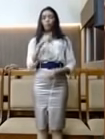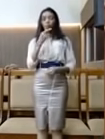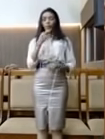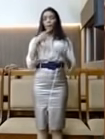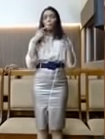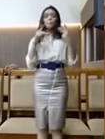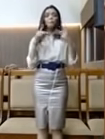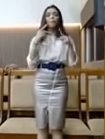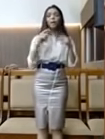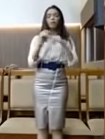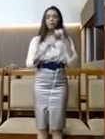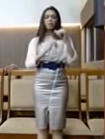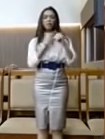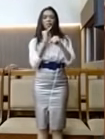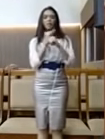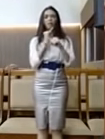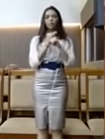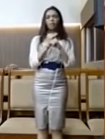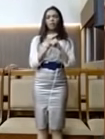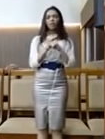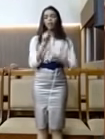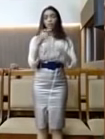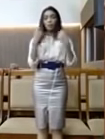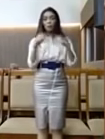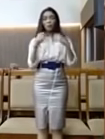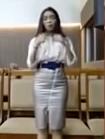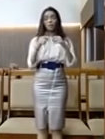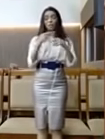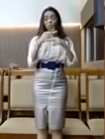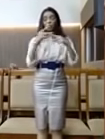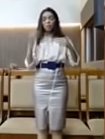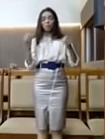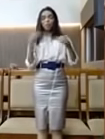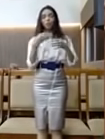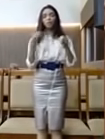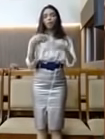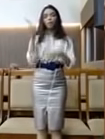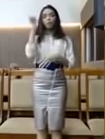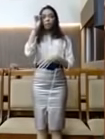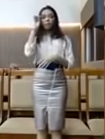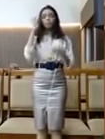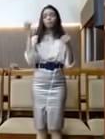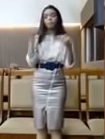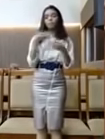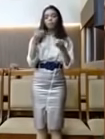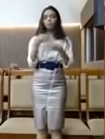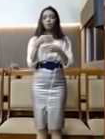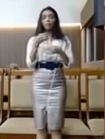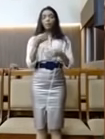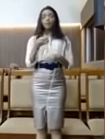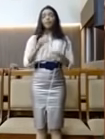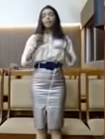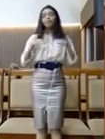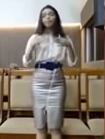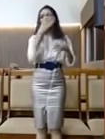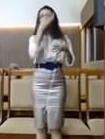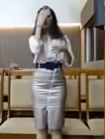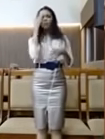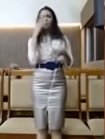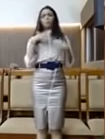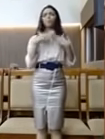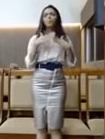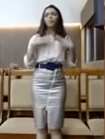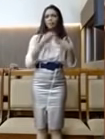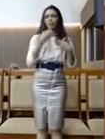dias um ponto que é uma coisinha nova Por que tu não bota a multidão dele é fraca de crente mas se amanhã aparece uma pessoa de até com